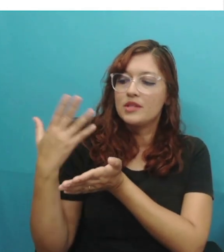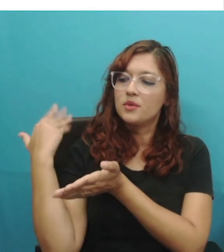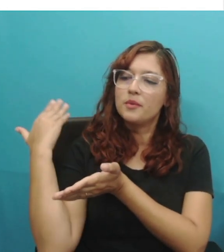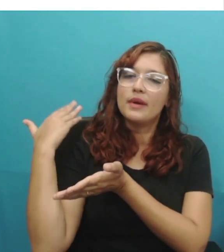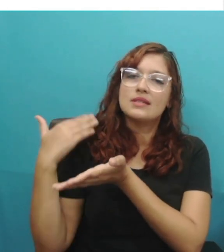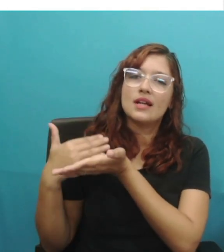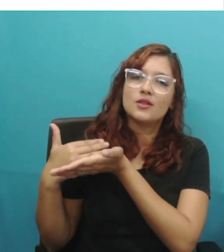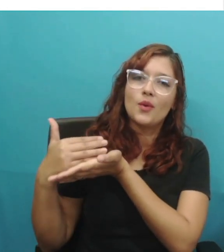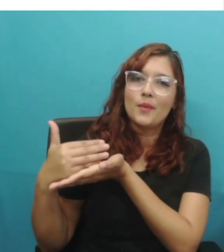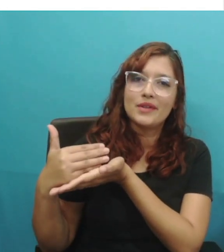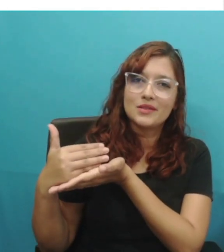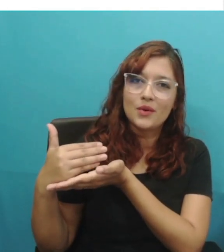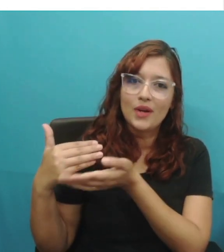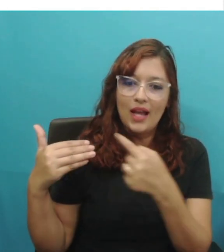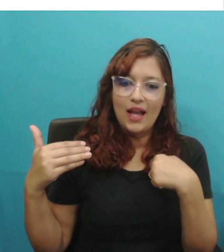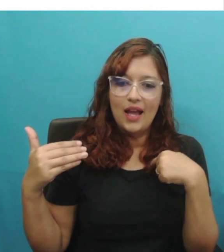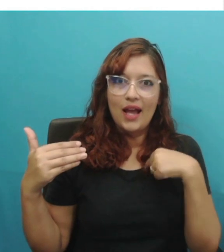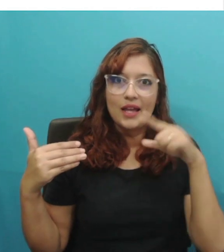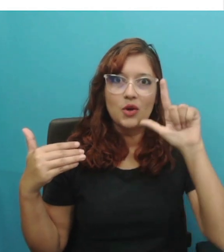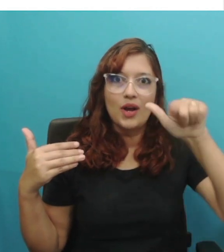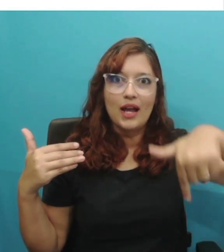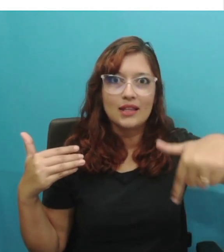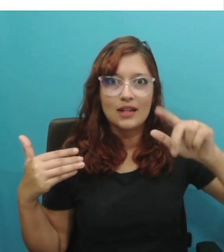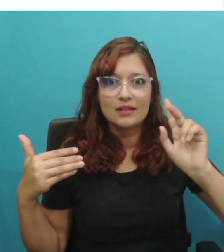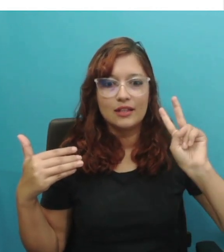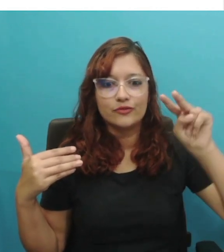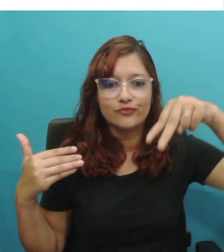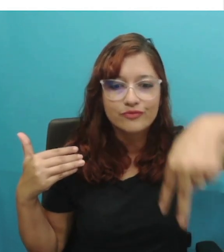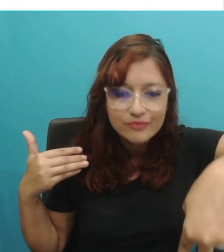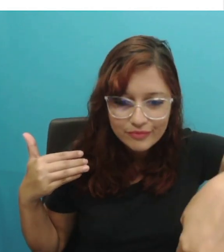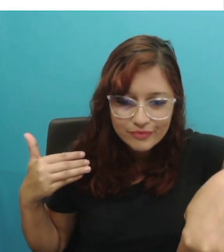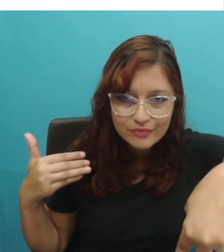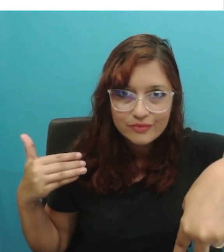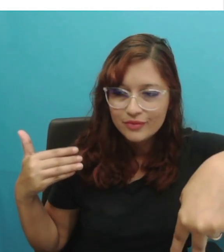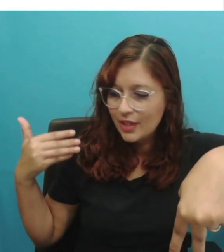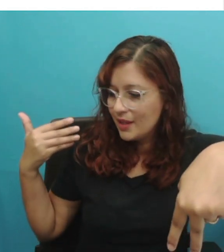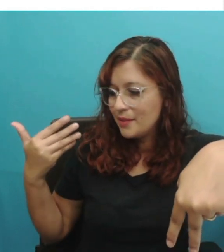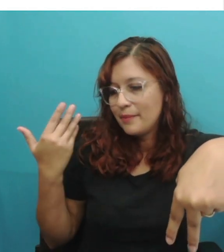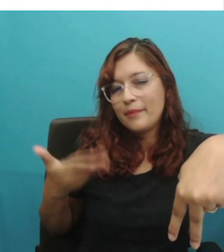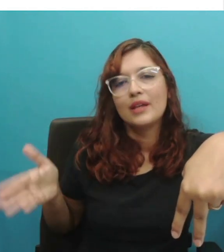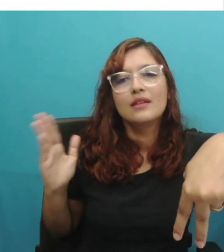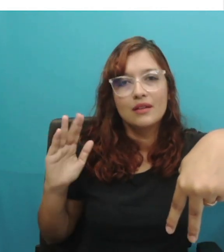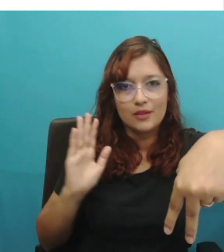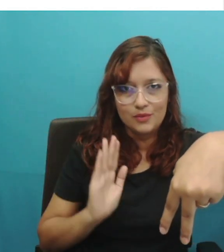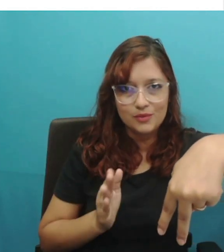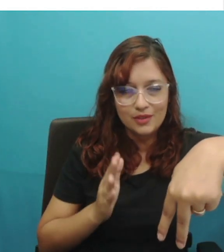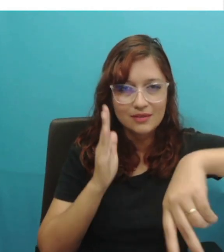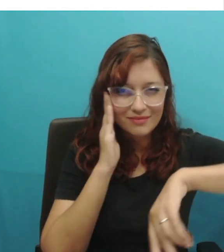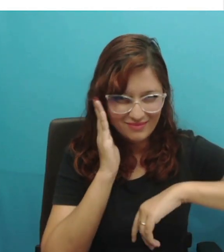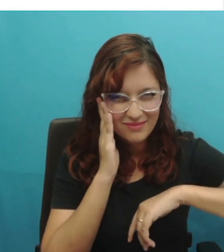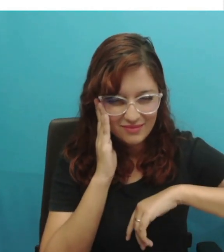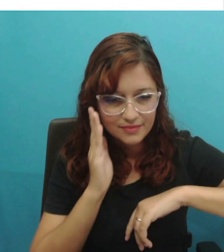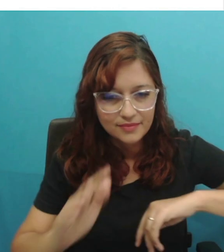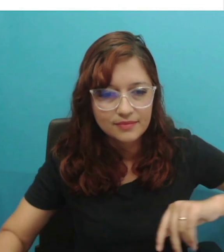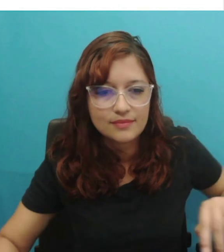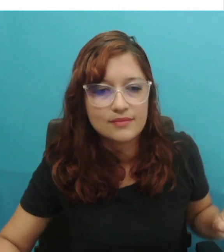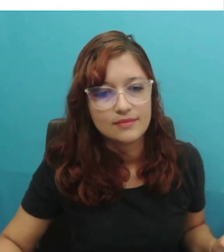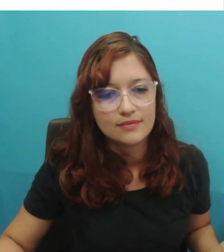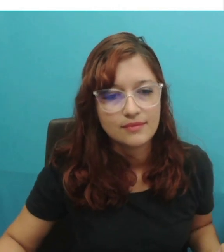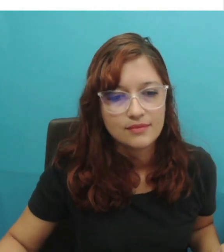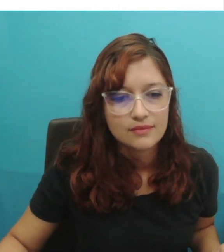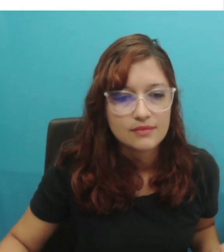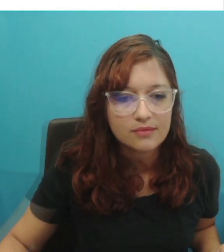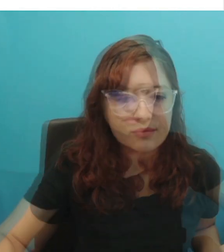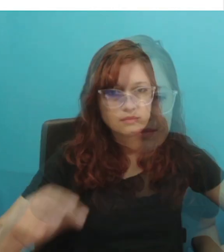aqui está no passado, então eu sei que a reunião já começou e eu cheguei atrasado.